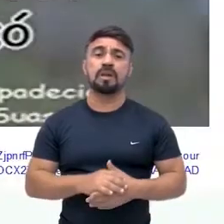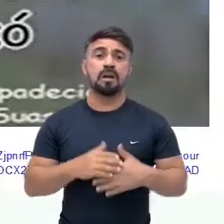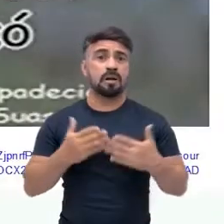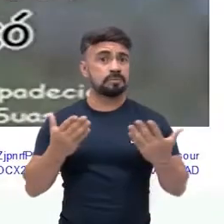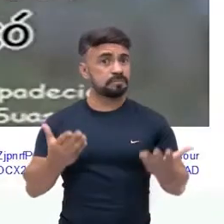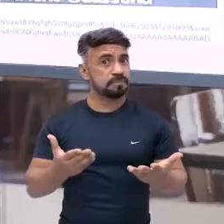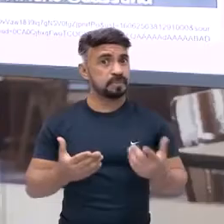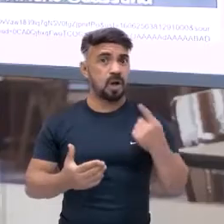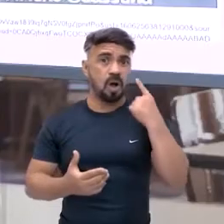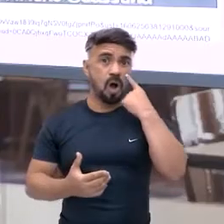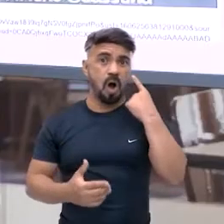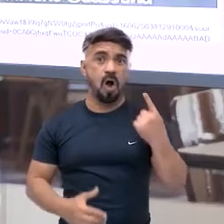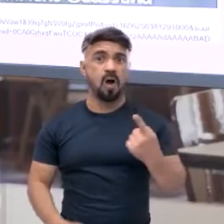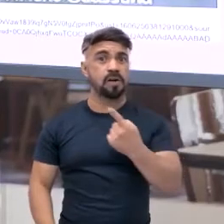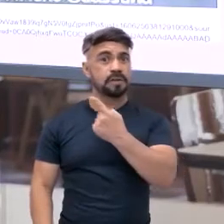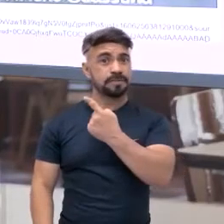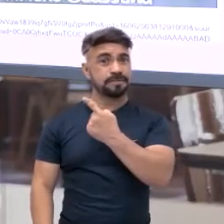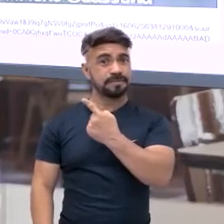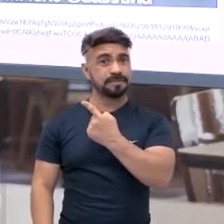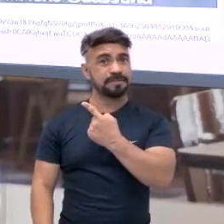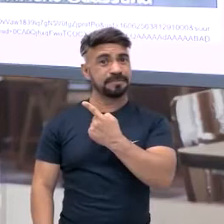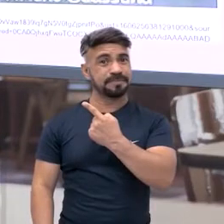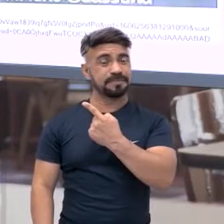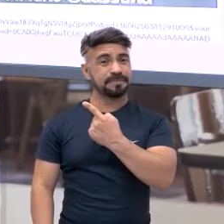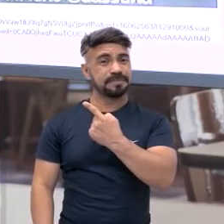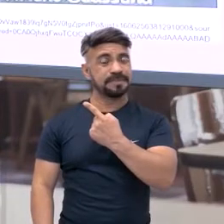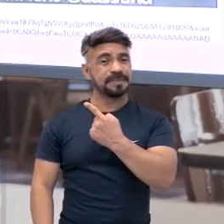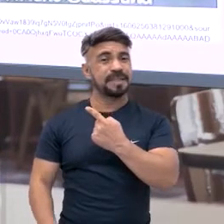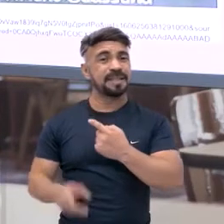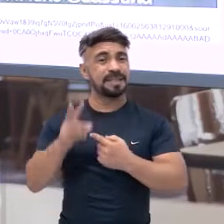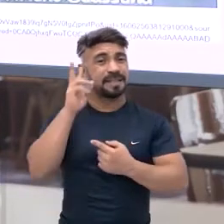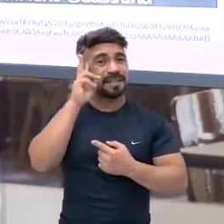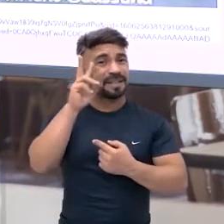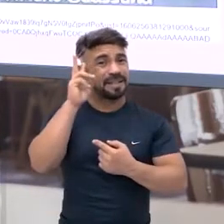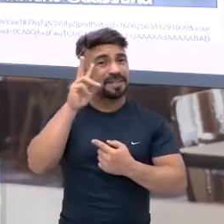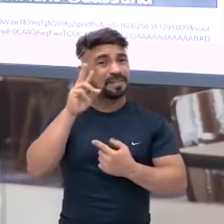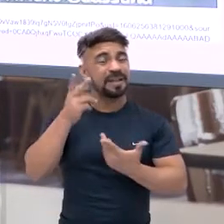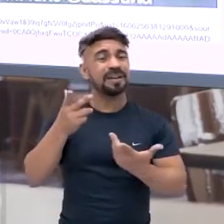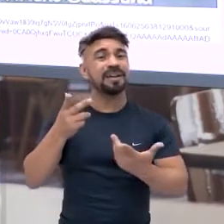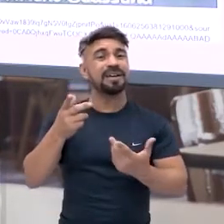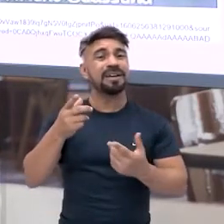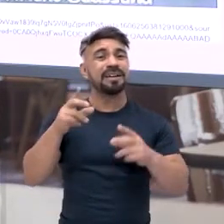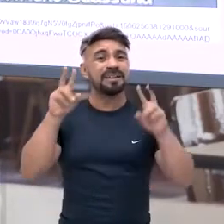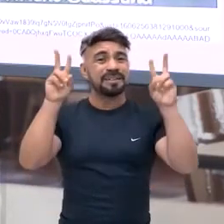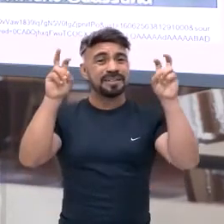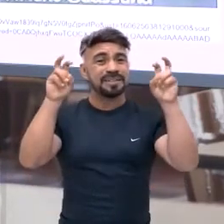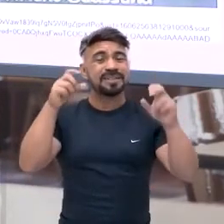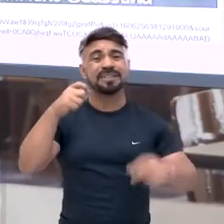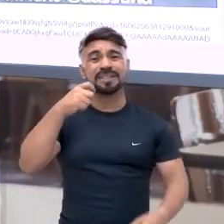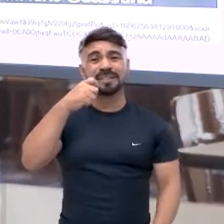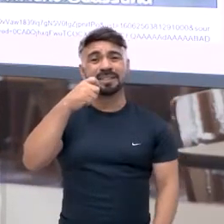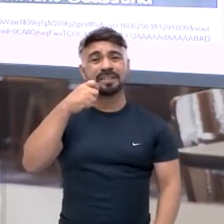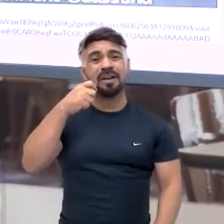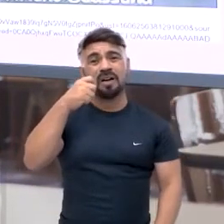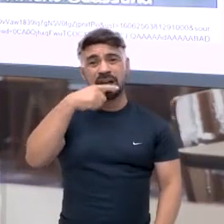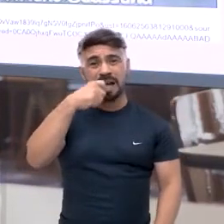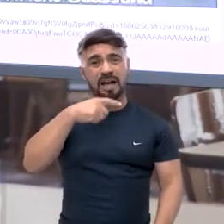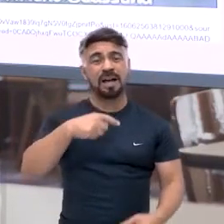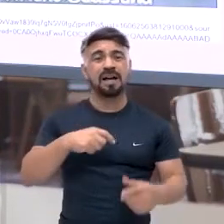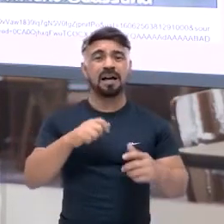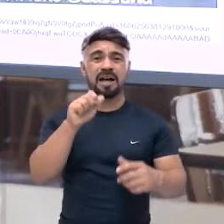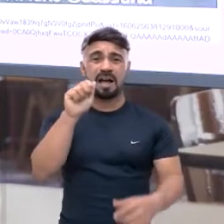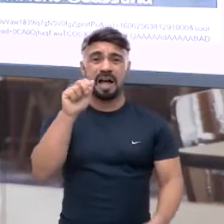Falando nisso, olha só, por que eu disse a vocês que daqui a pouquinho nós falávamos sobre o